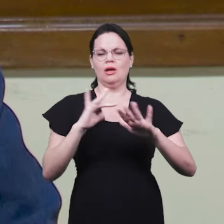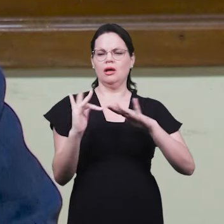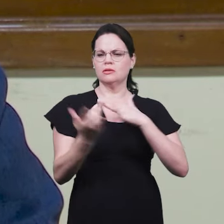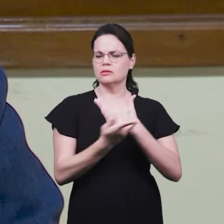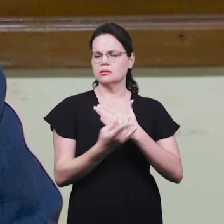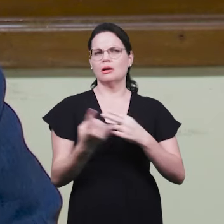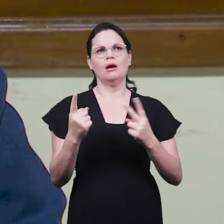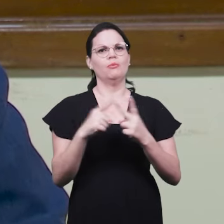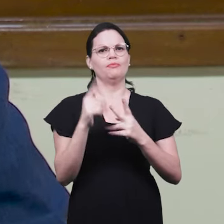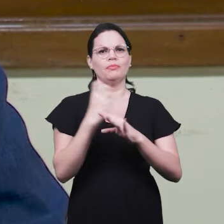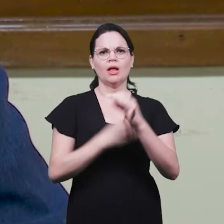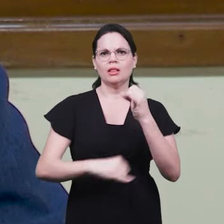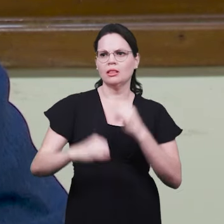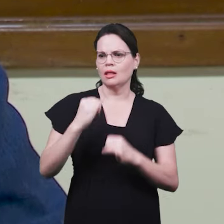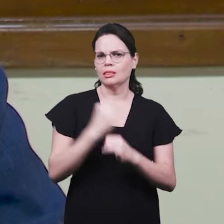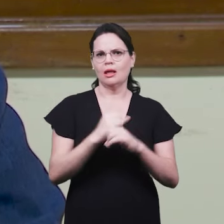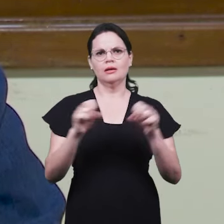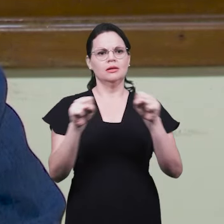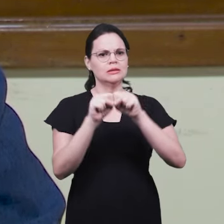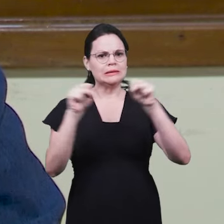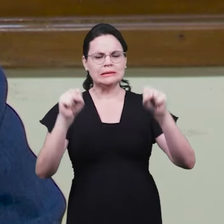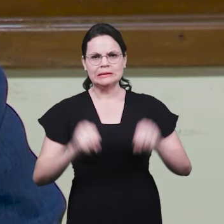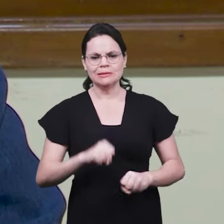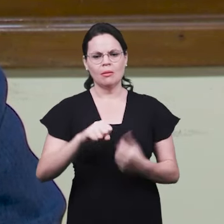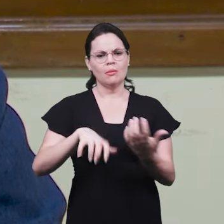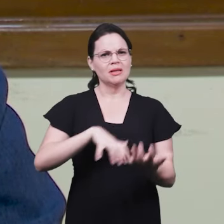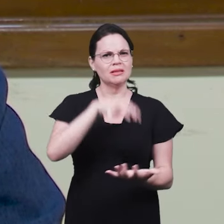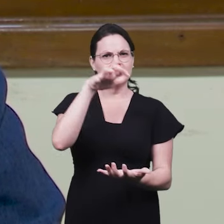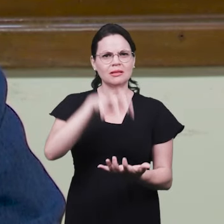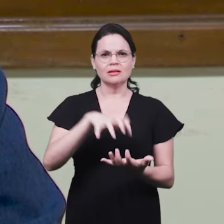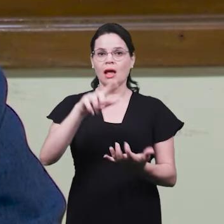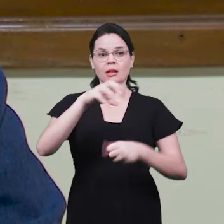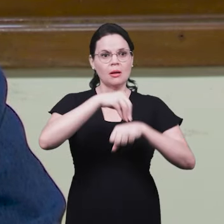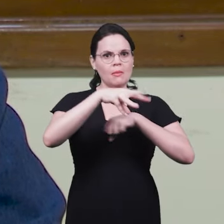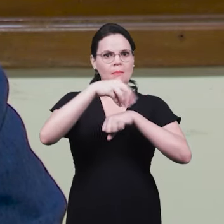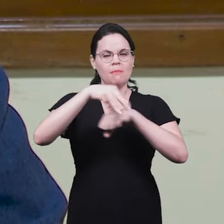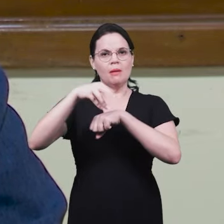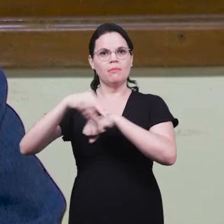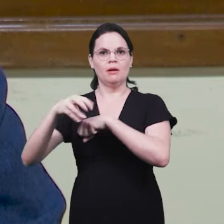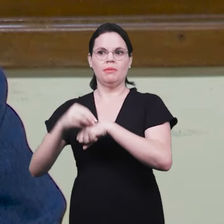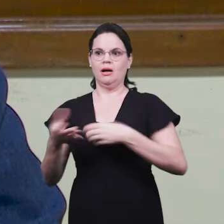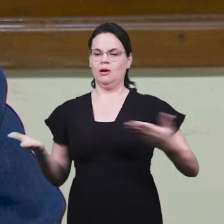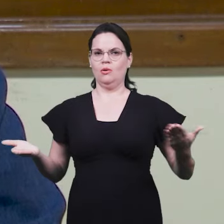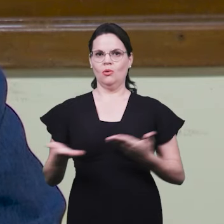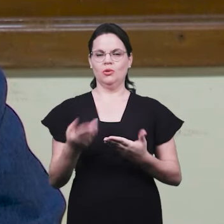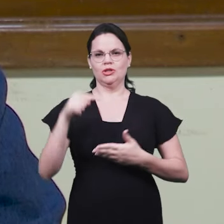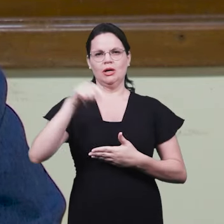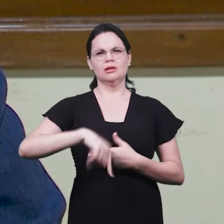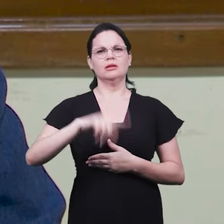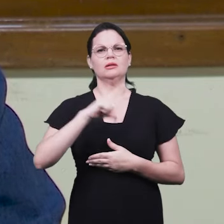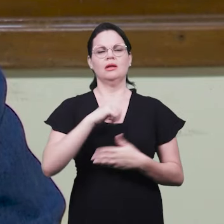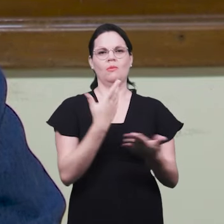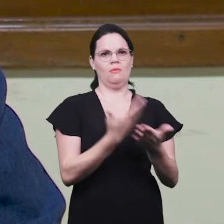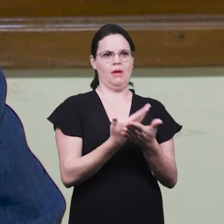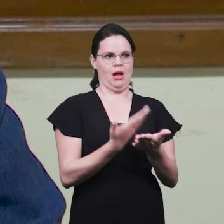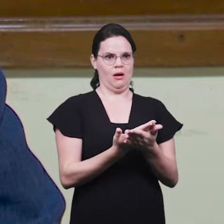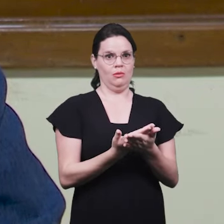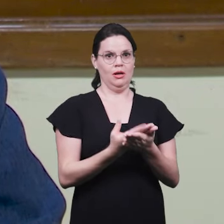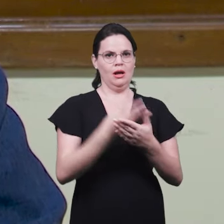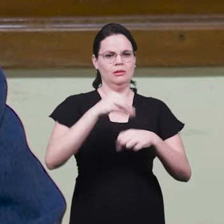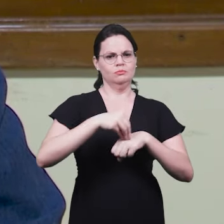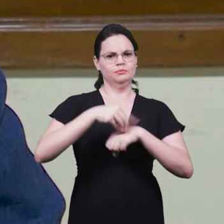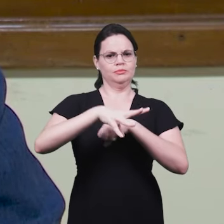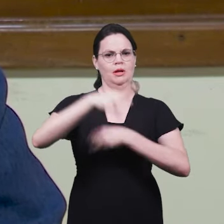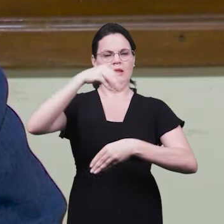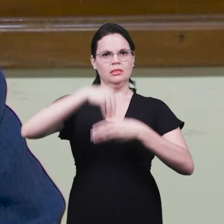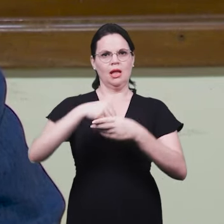internet, a velocidade do ensino é fundamental. Hoje nós estamos nas redes sociais, né? Aqui nós temos uma aula aqui, estamos indo para o YouTube, então